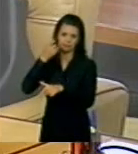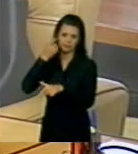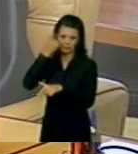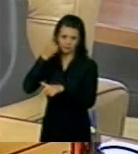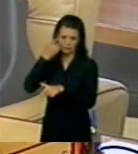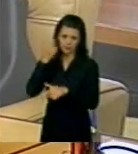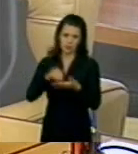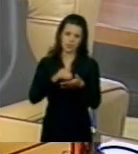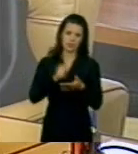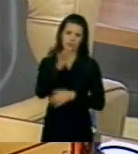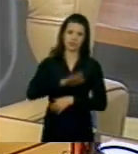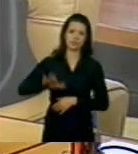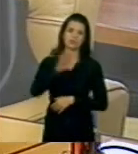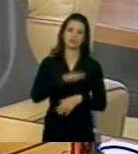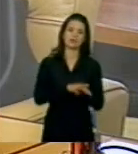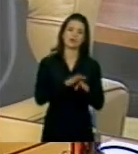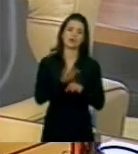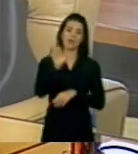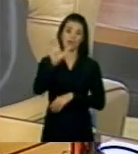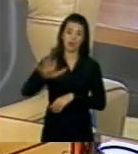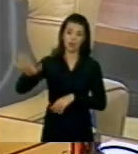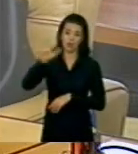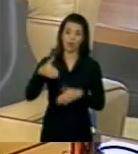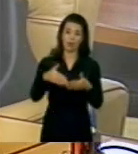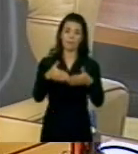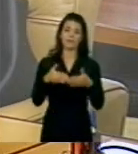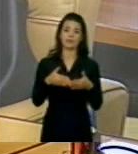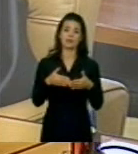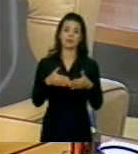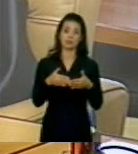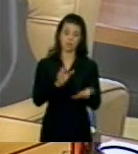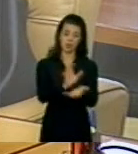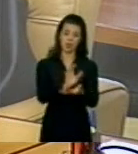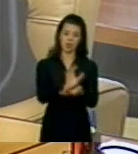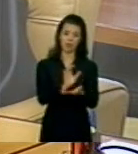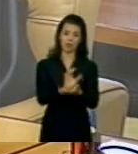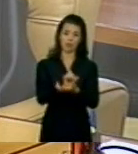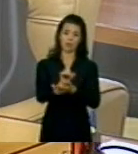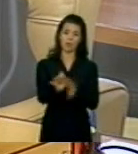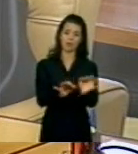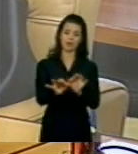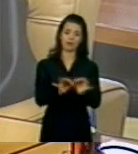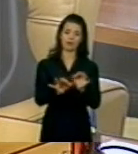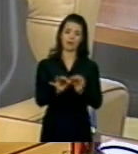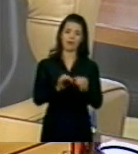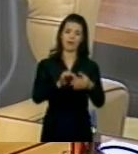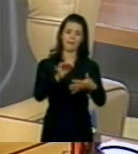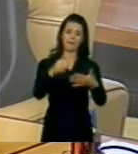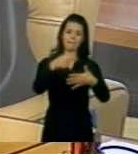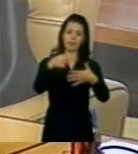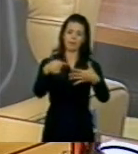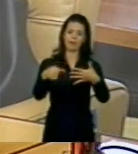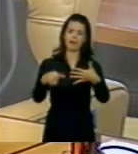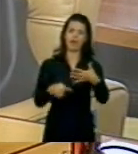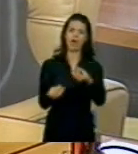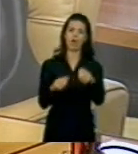do secretário-geral do Conselho da Europa, que requisitou à comissão a elaboração de critérios e diretrizes para